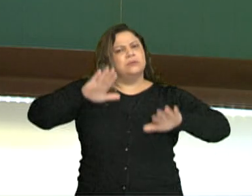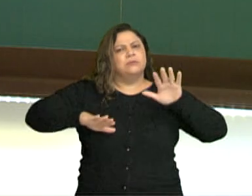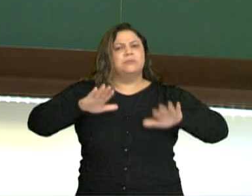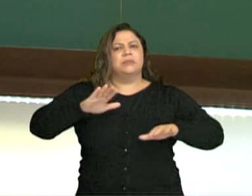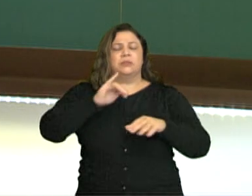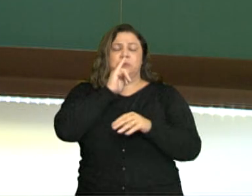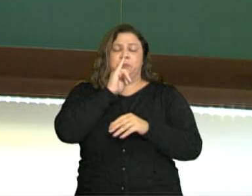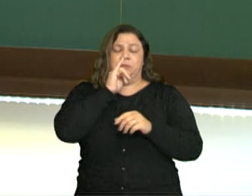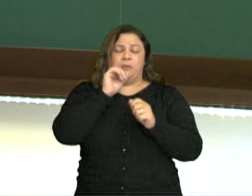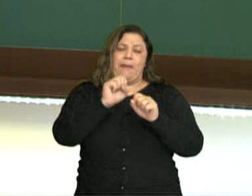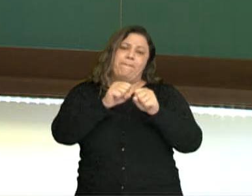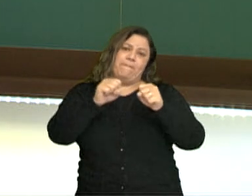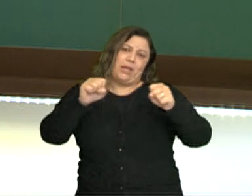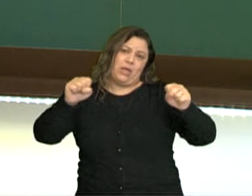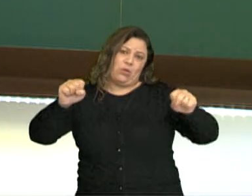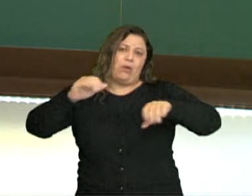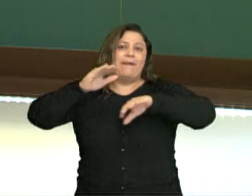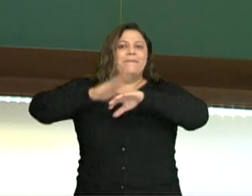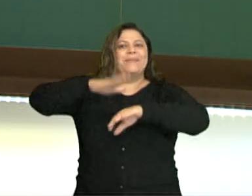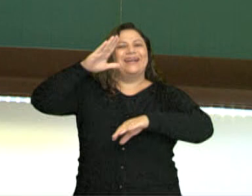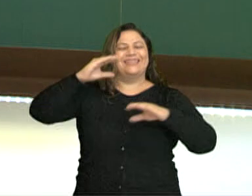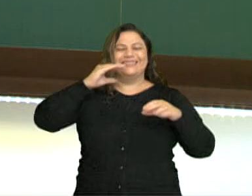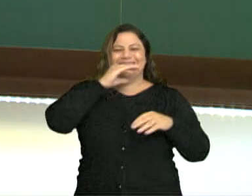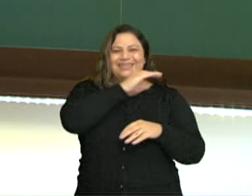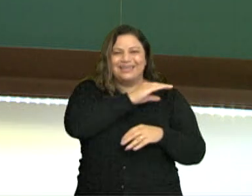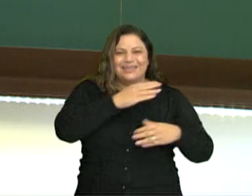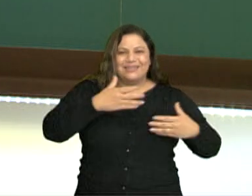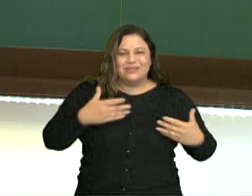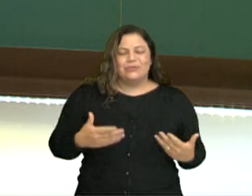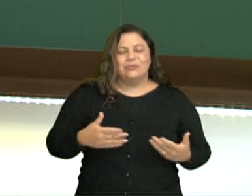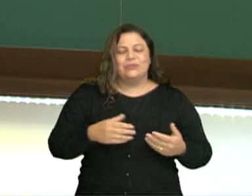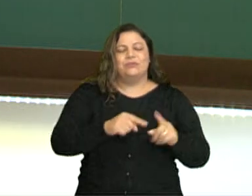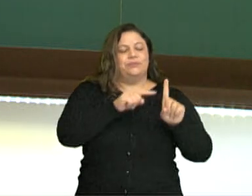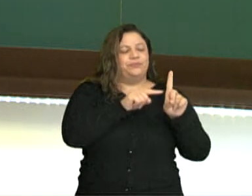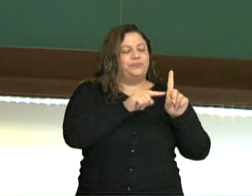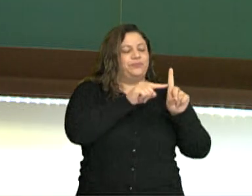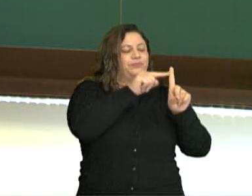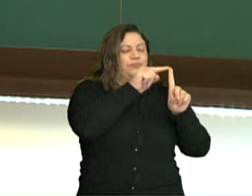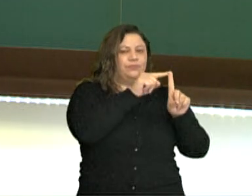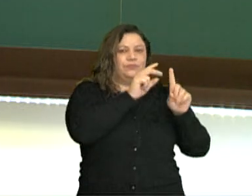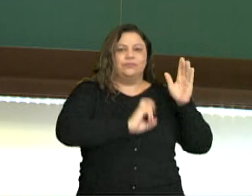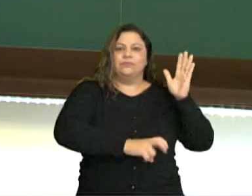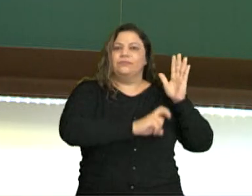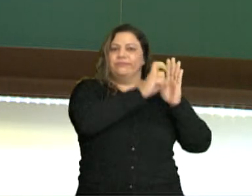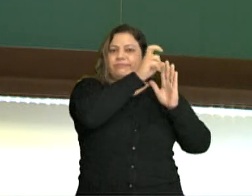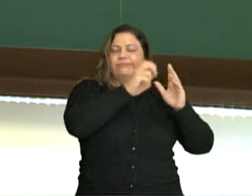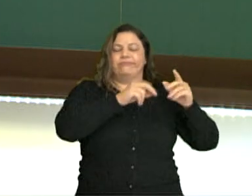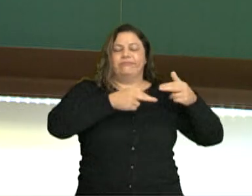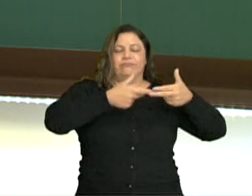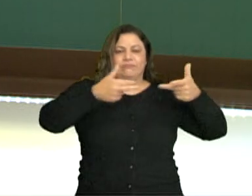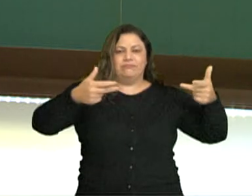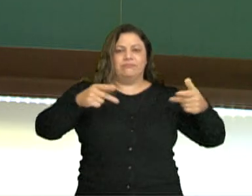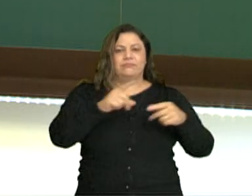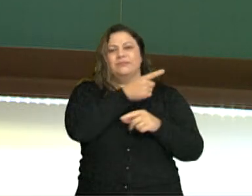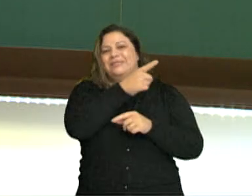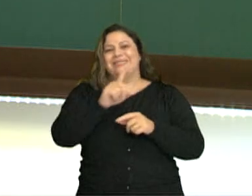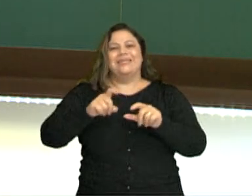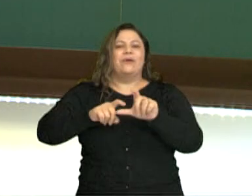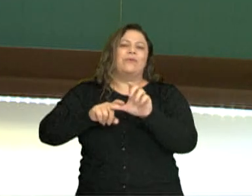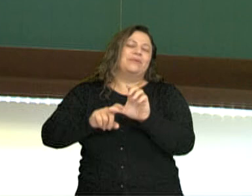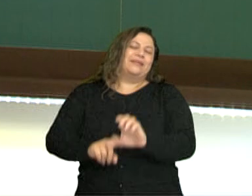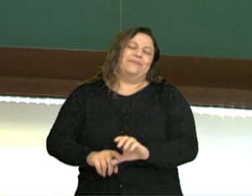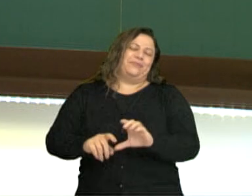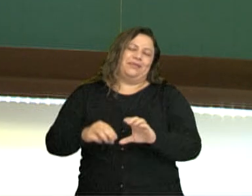massa maior, eu vou ter mais calor ali. Já a temperatura tem a ver com o grau de agitação das partículas e aí não depende da massa, e sim